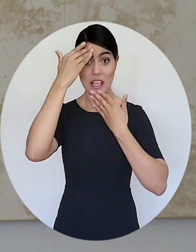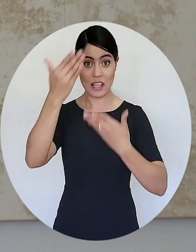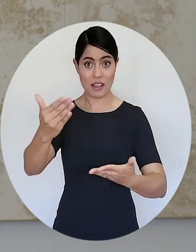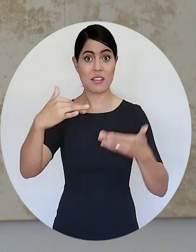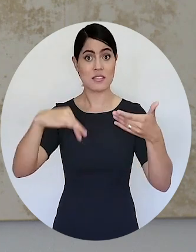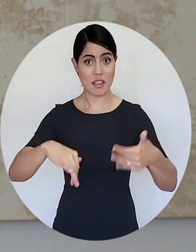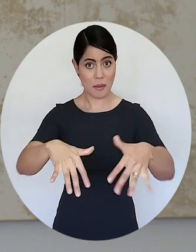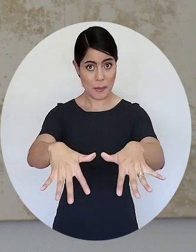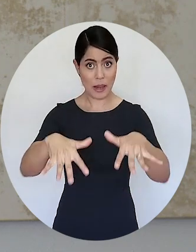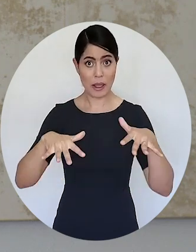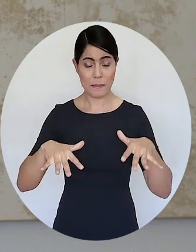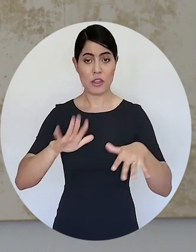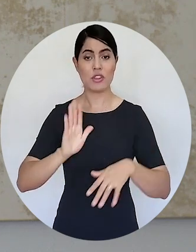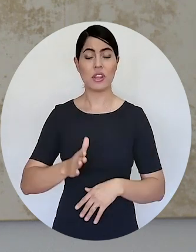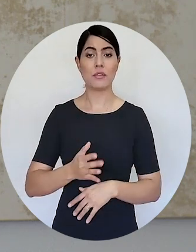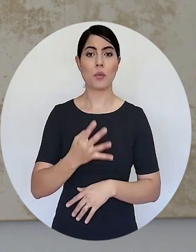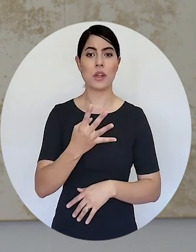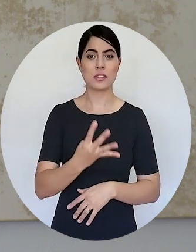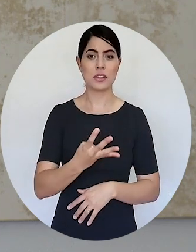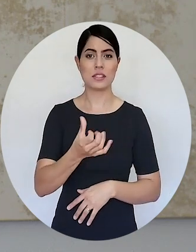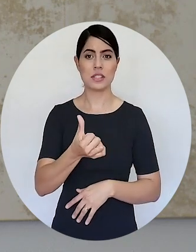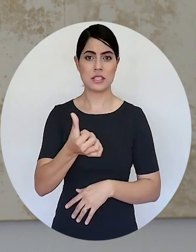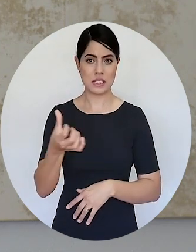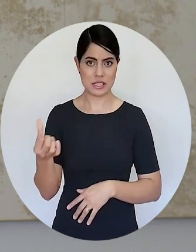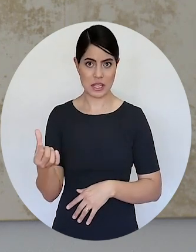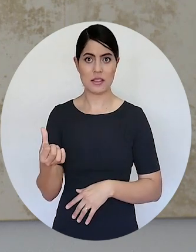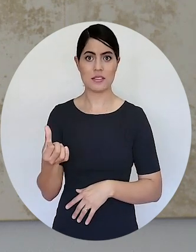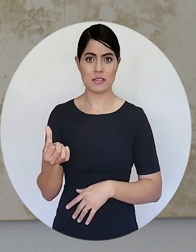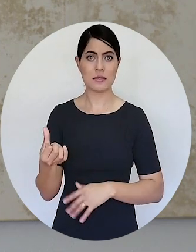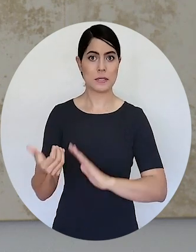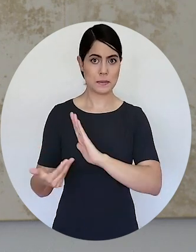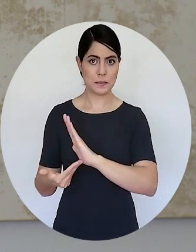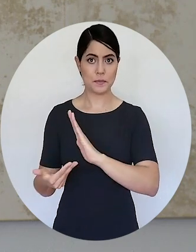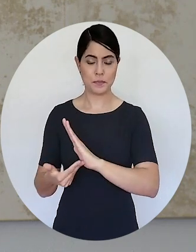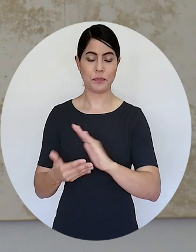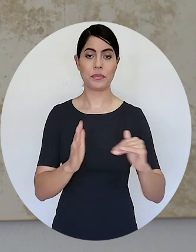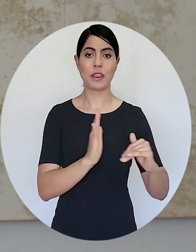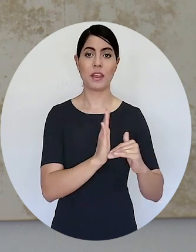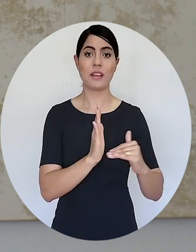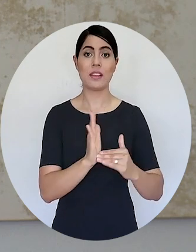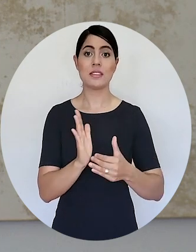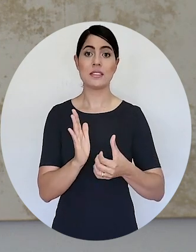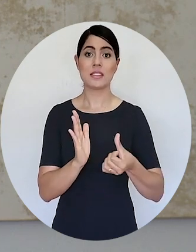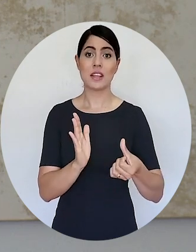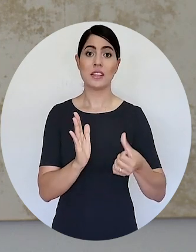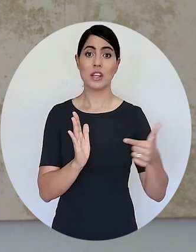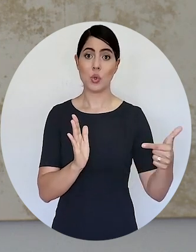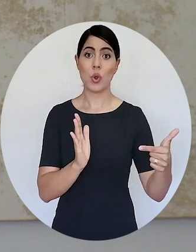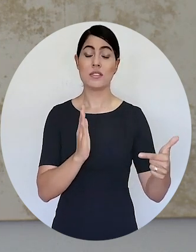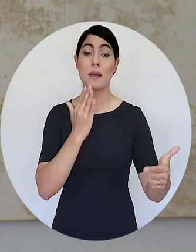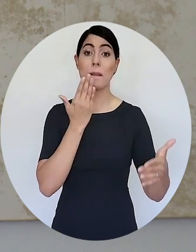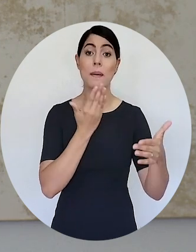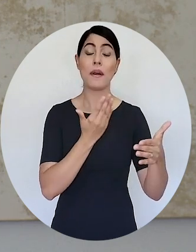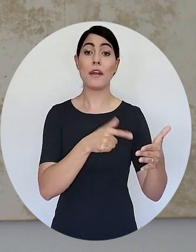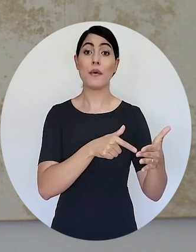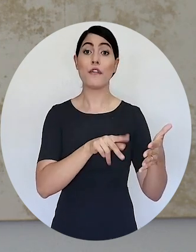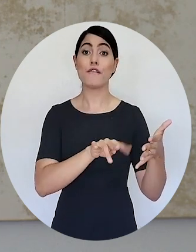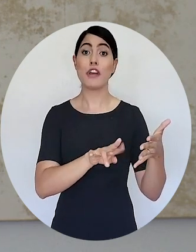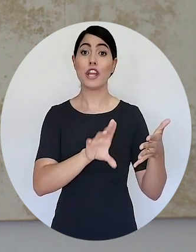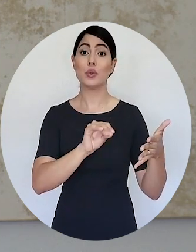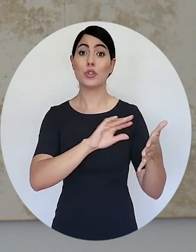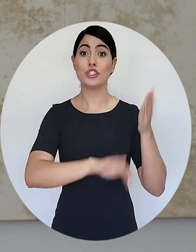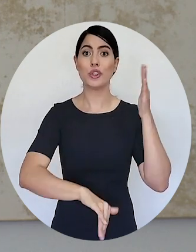medida que tivemos 416 votos na Câmara pela derrubada do veto e 62 votos no Senado,